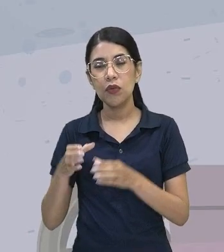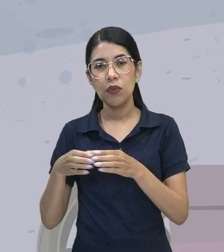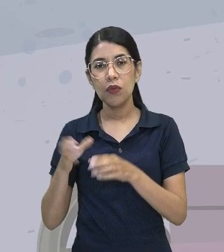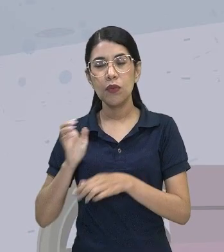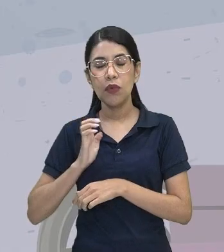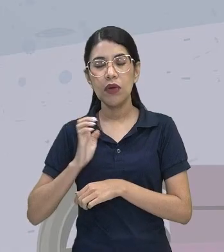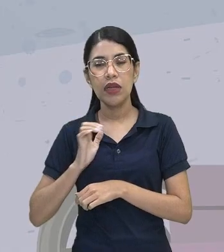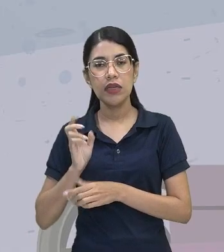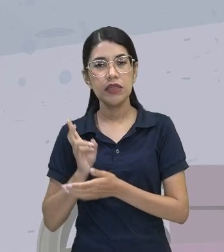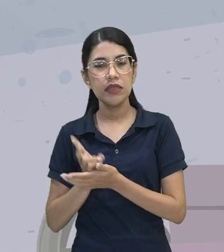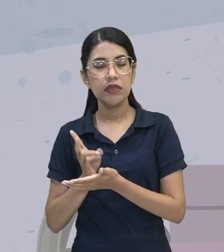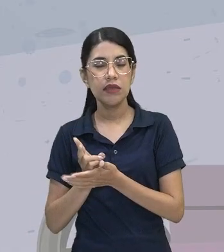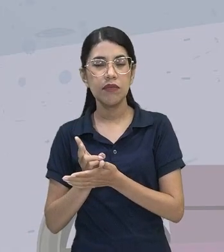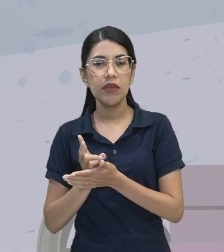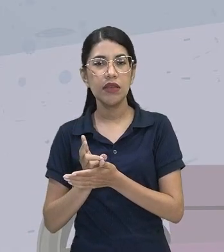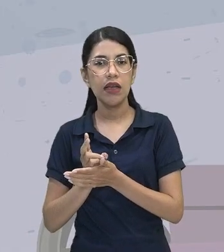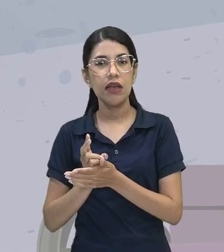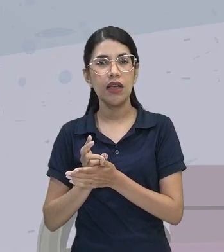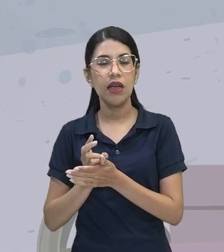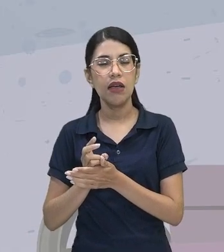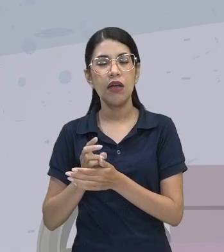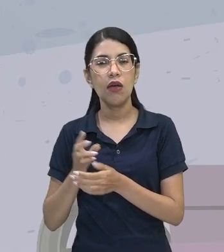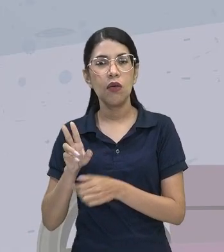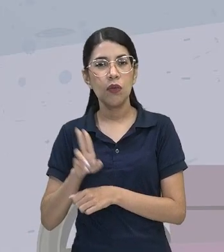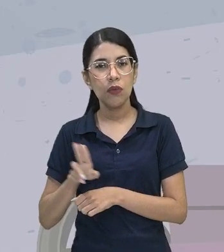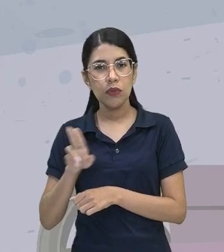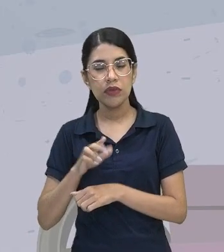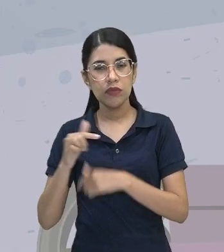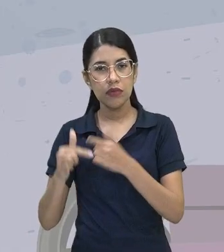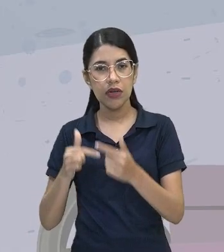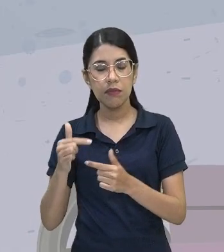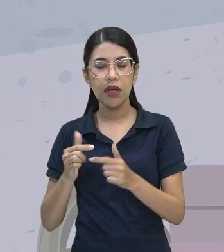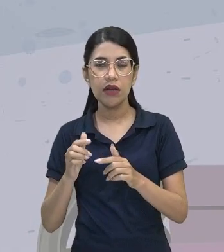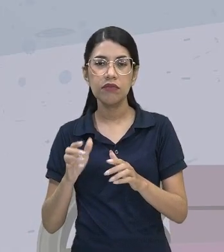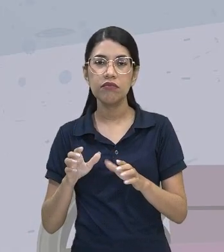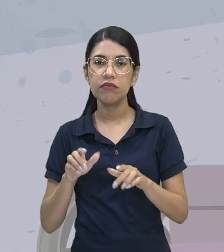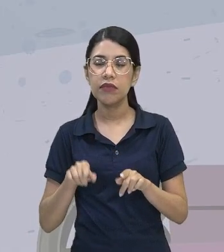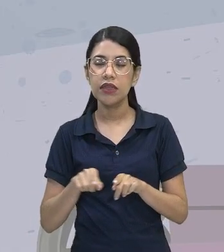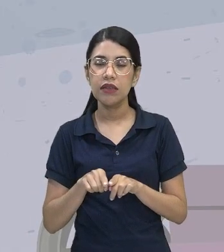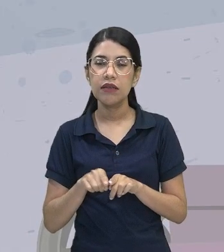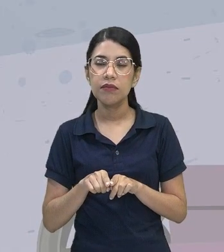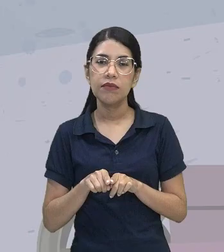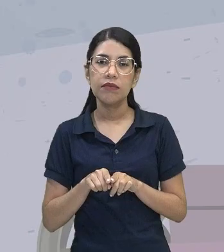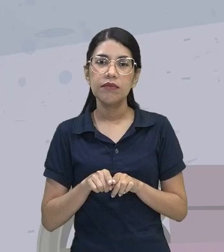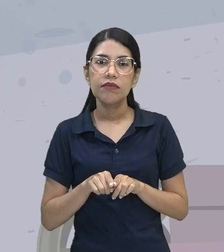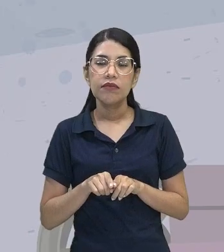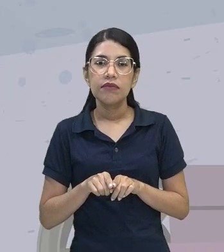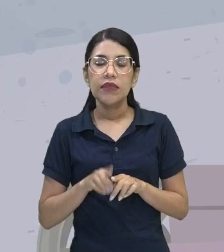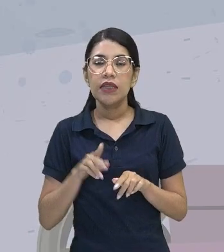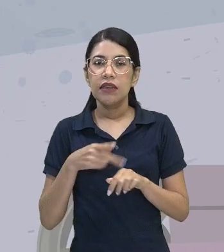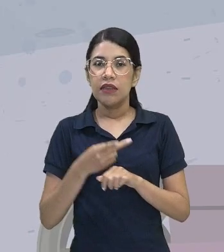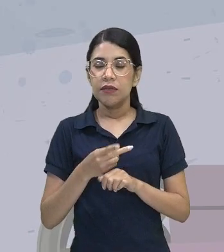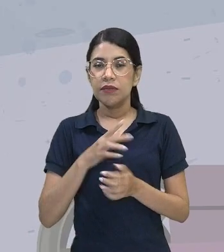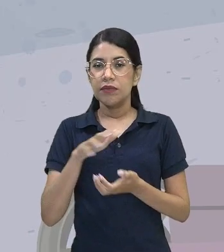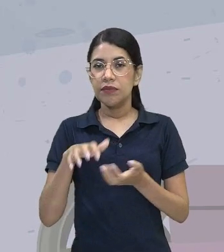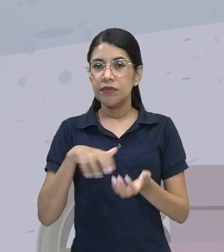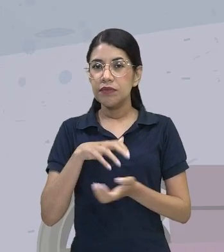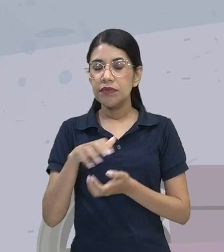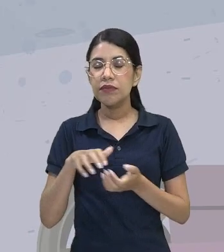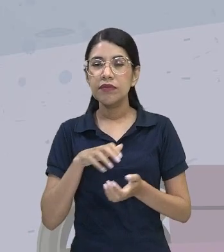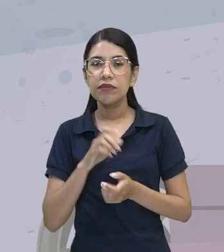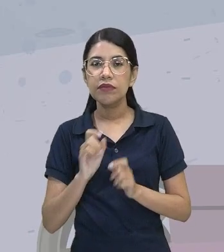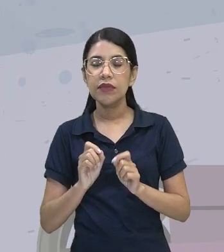explorando o operário, e é necessário, então, uma emancipação do trabalhador e, posteriormente, uma revolução de caráter